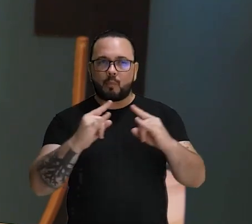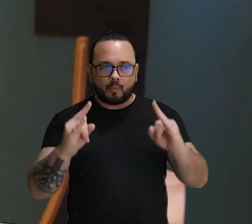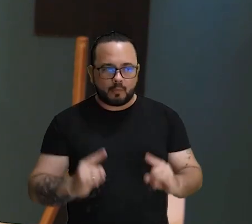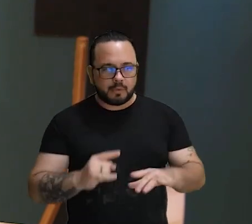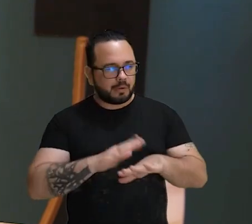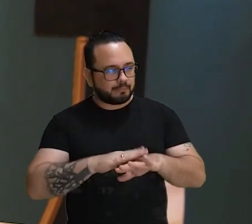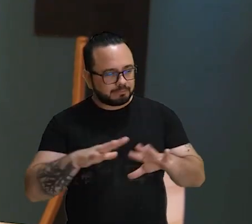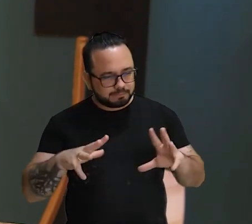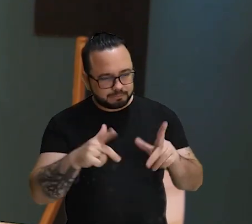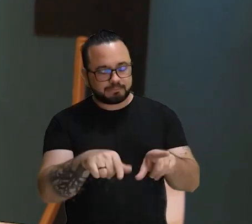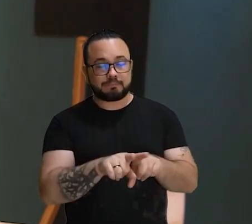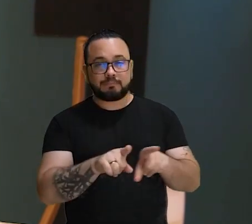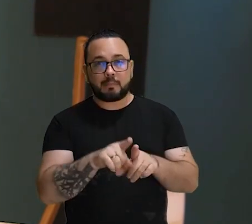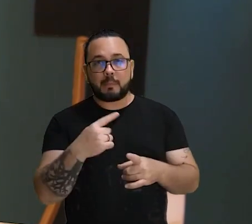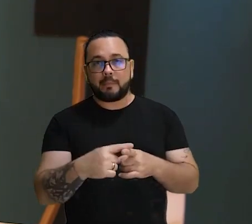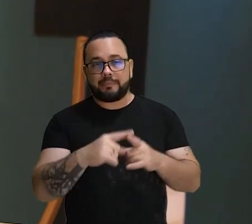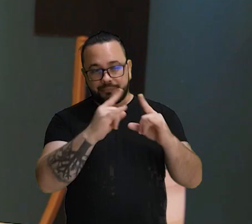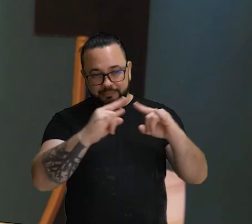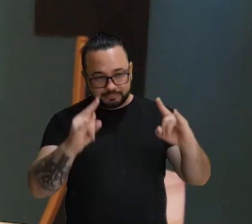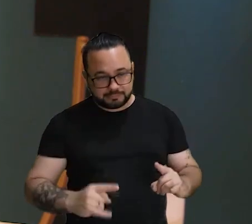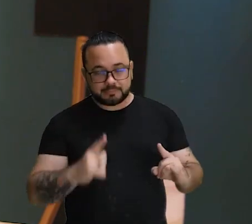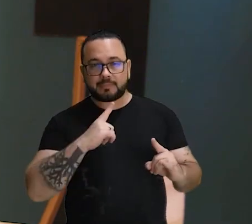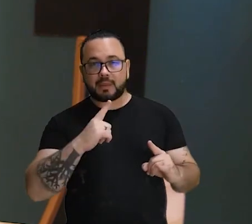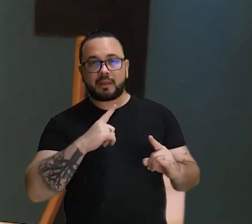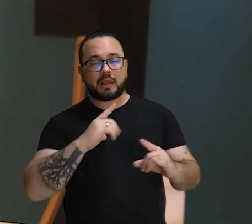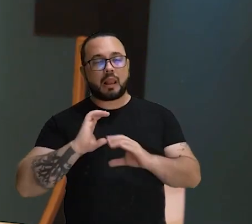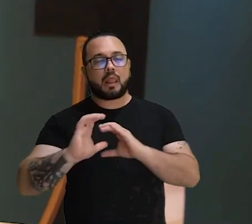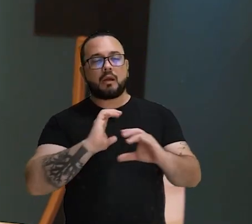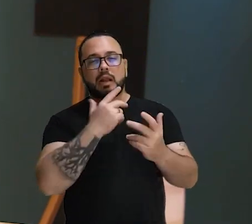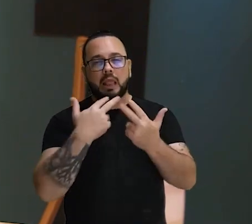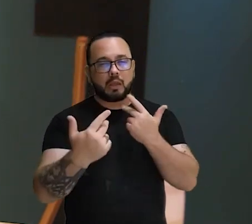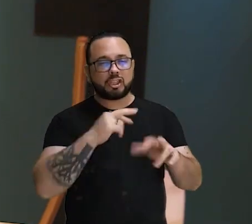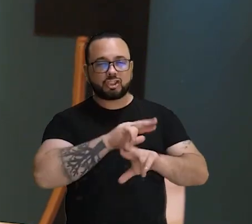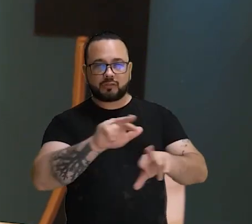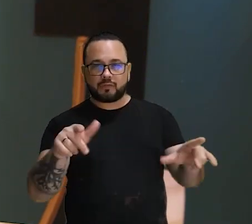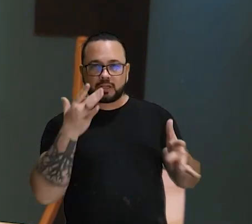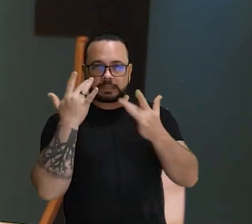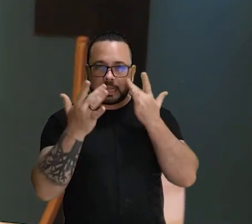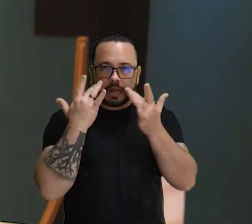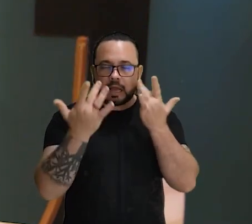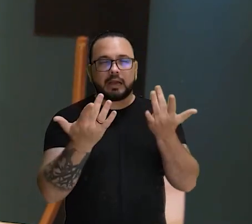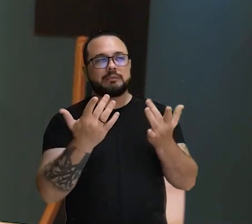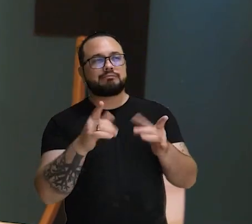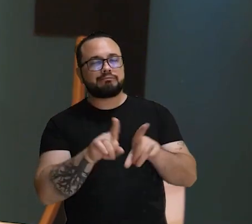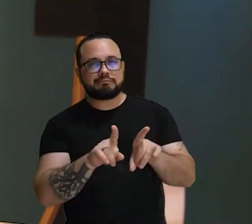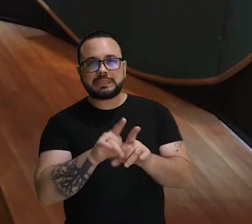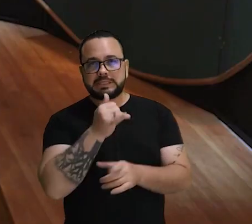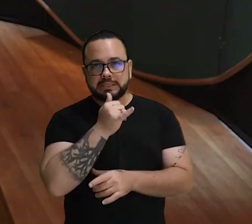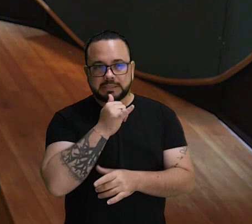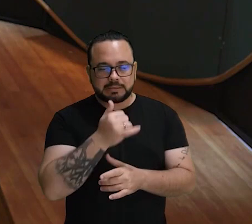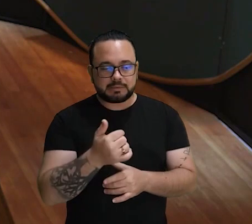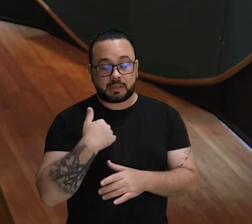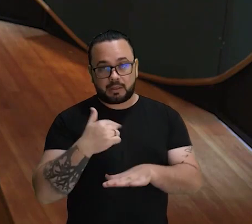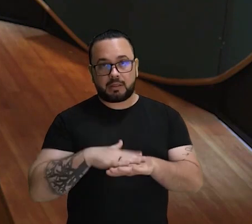esse pacote completo, né? Porque o circo, ele é essa interface de linguagens, né? Ele tem teatro. Nesse circo que eu tinha, por